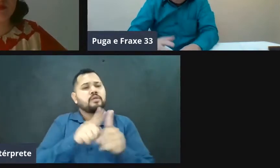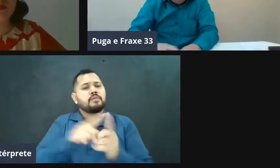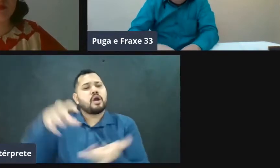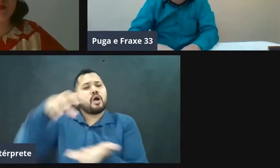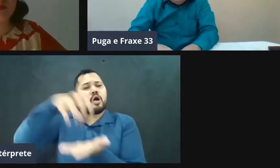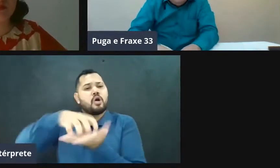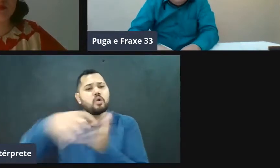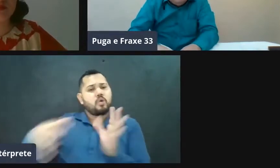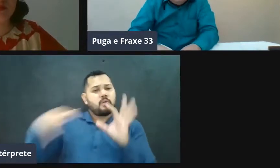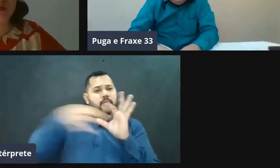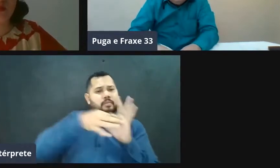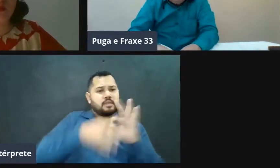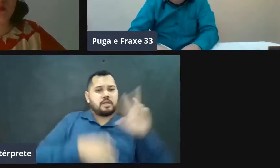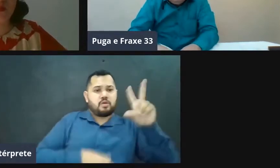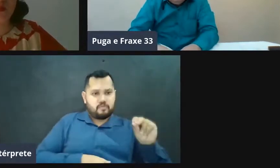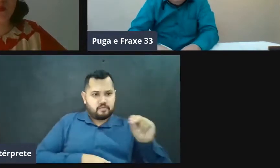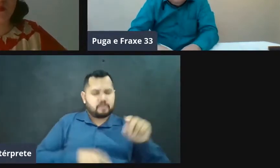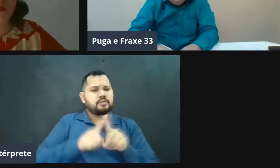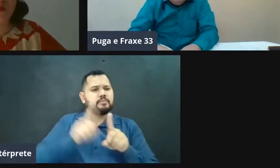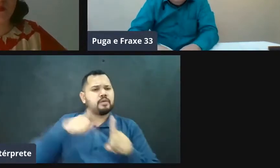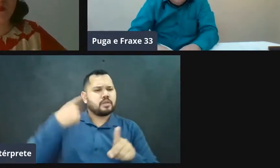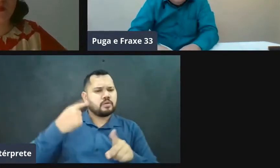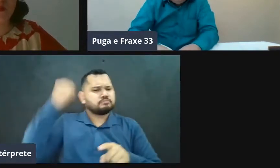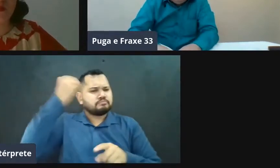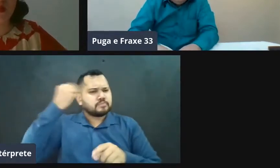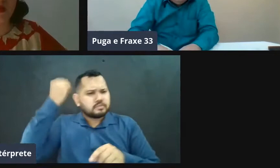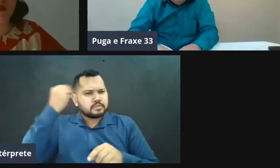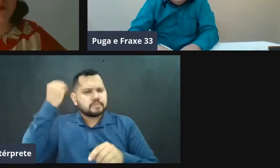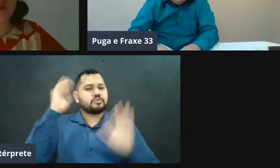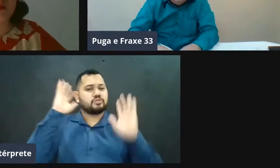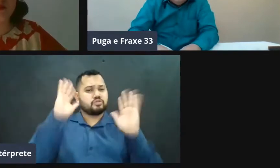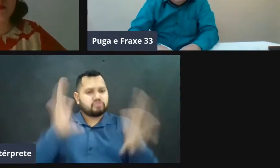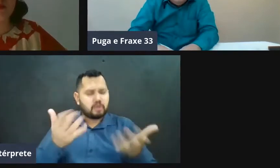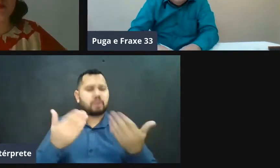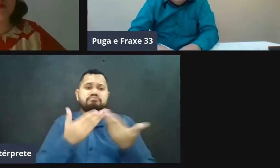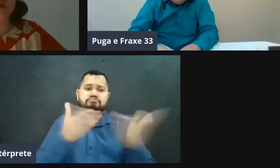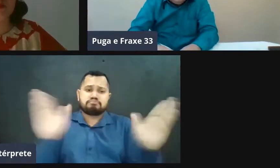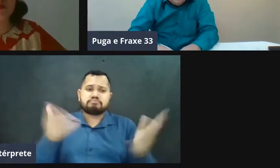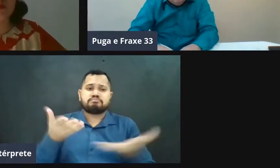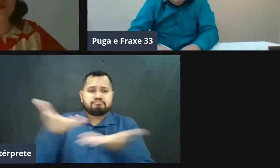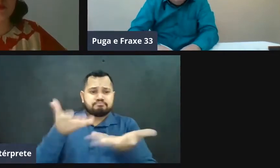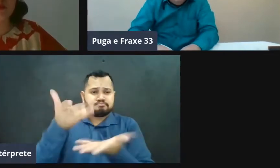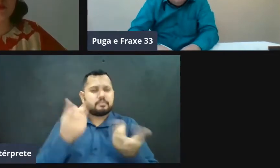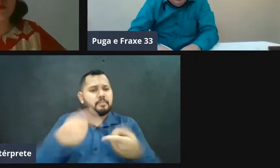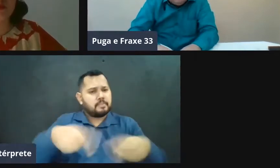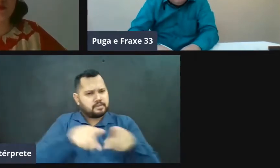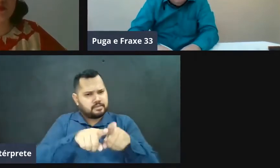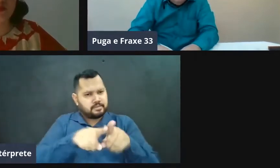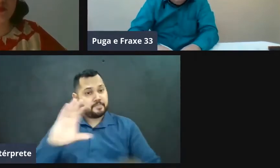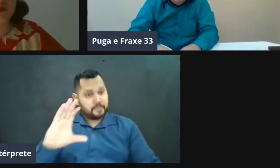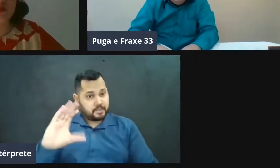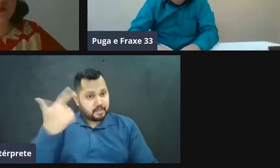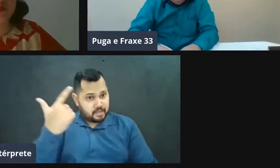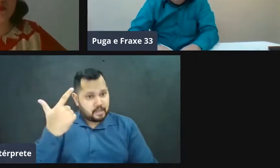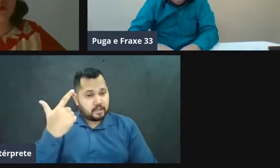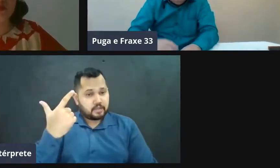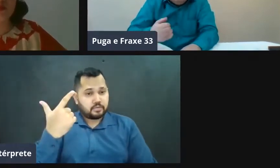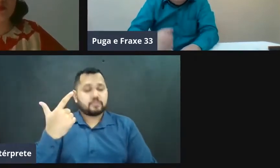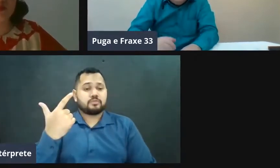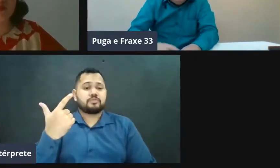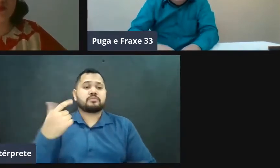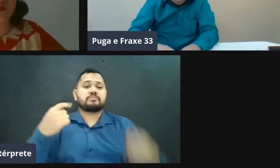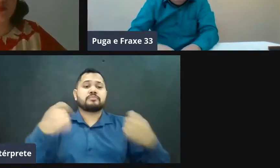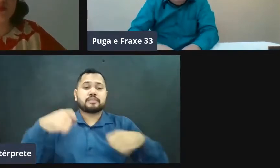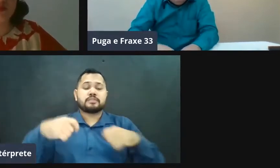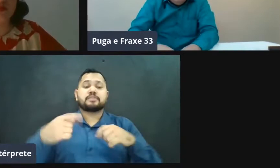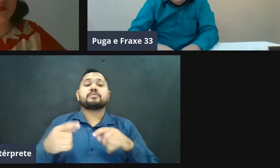colocando toda a nossa expertise, todo o nosso conhecimento à disposição dessas parcerias. É claro, evidentemente, tendo